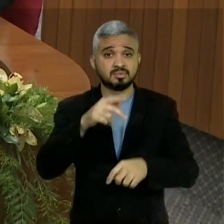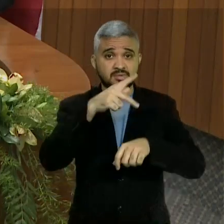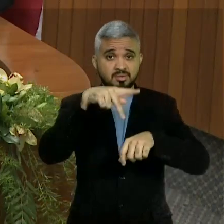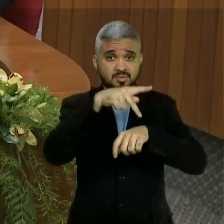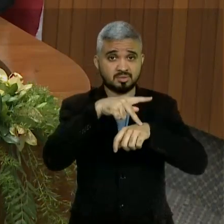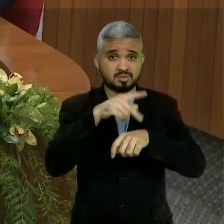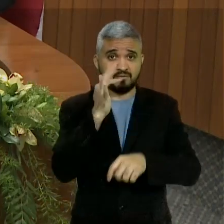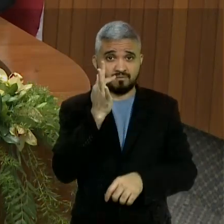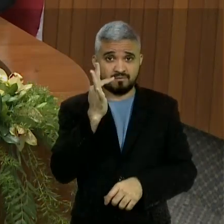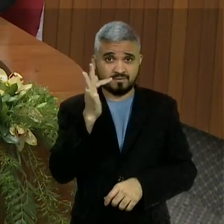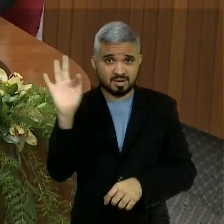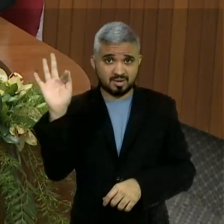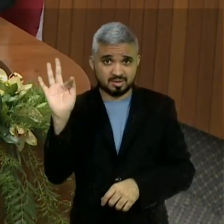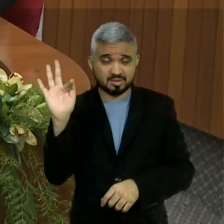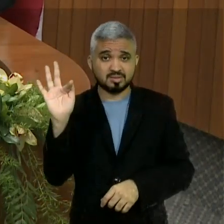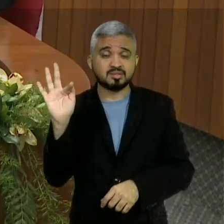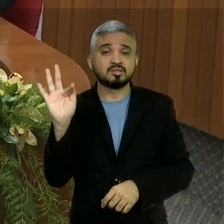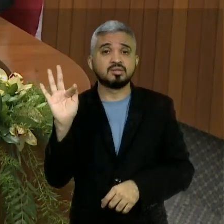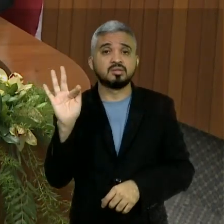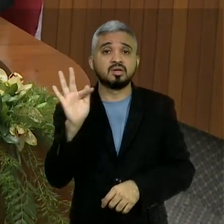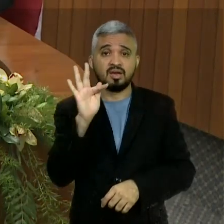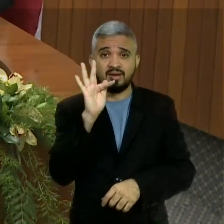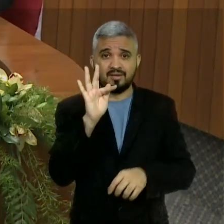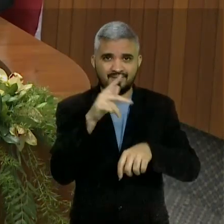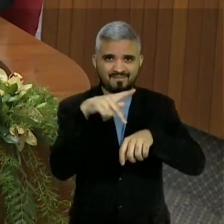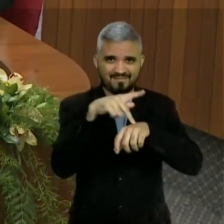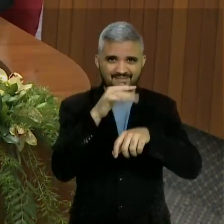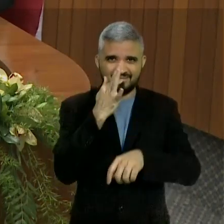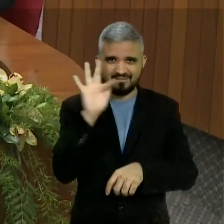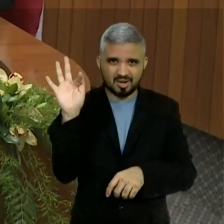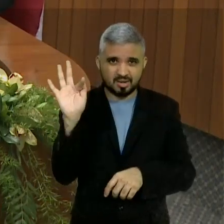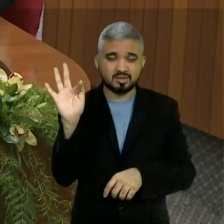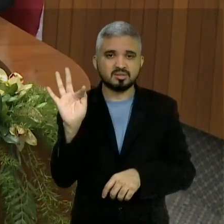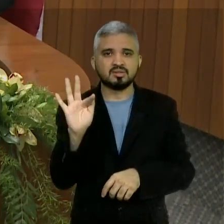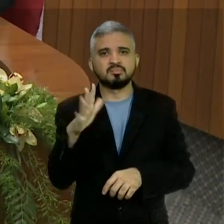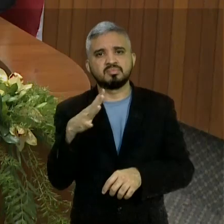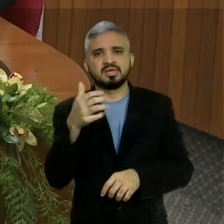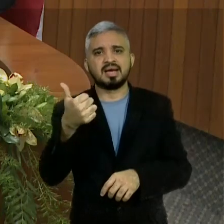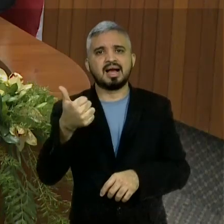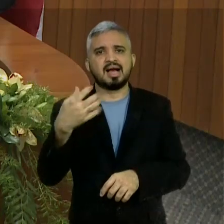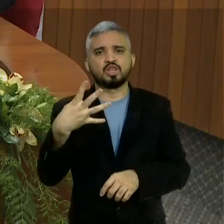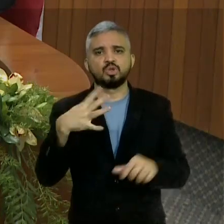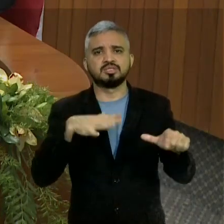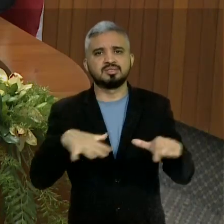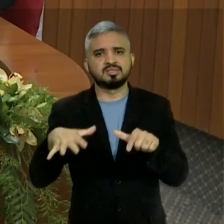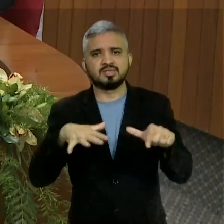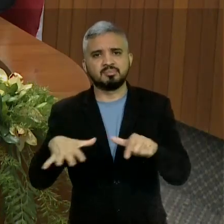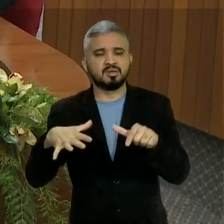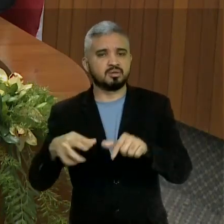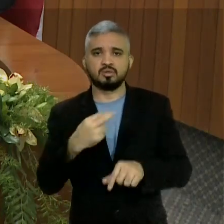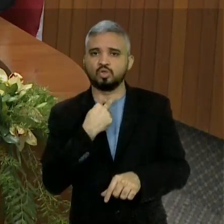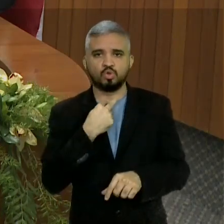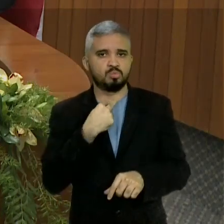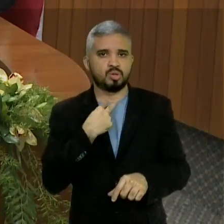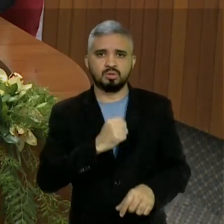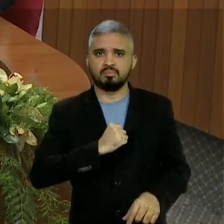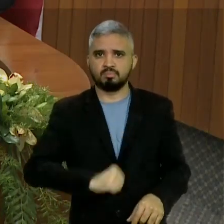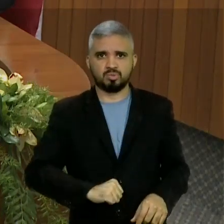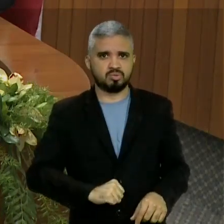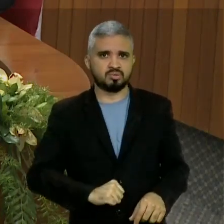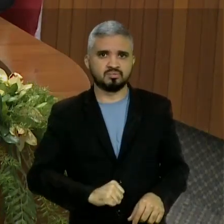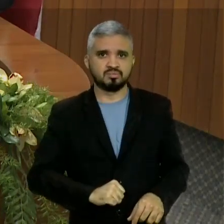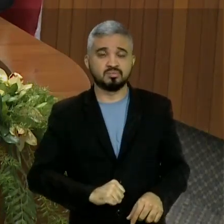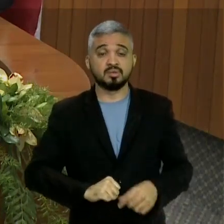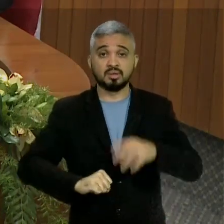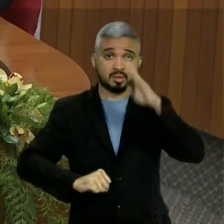também com 14 semanas a partir de 14 semanas já não pode abortar no Brasil queriam levantar para 22